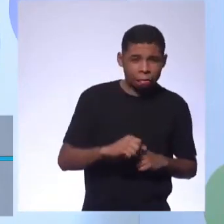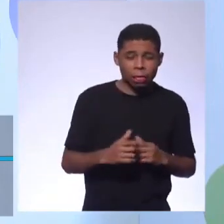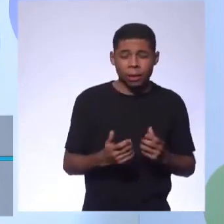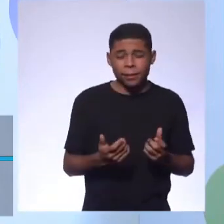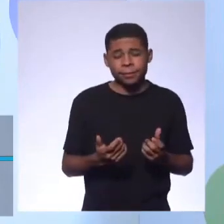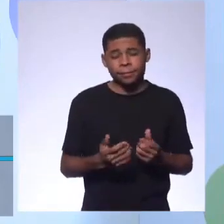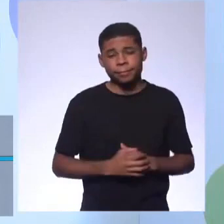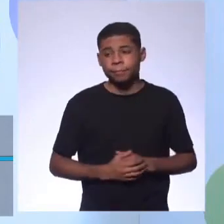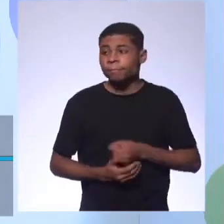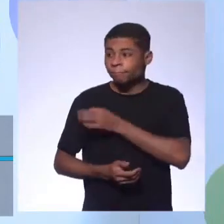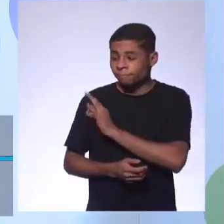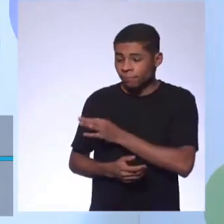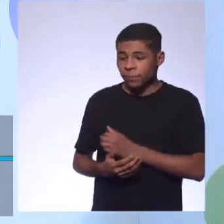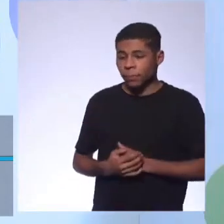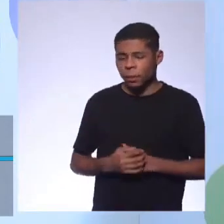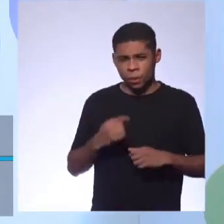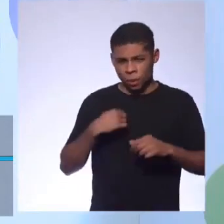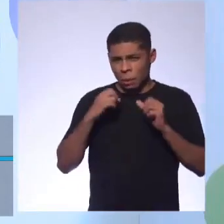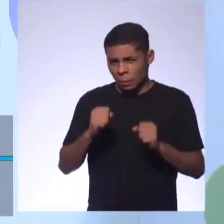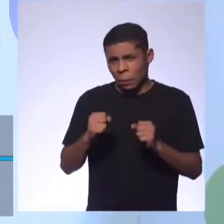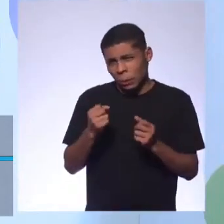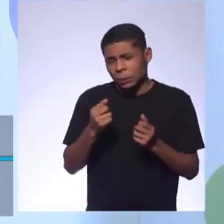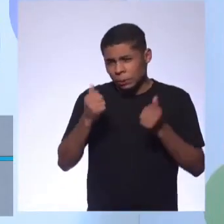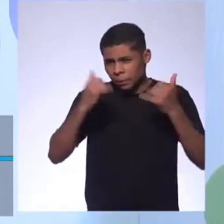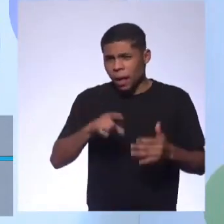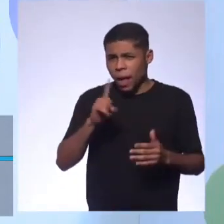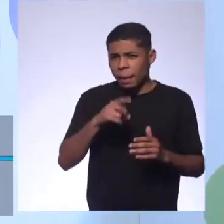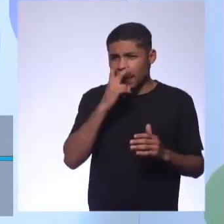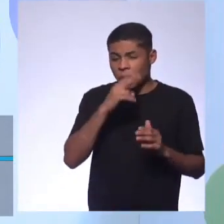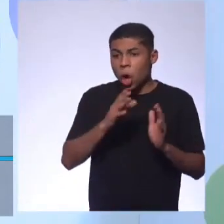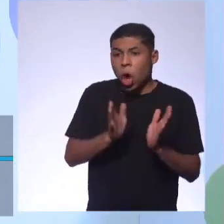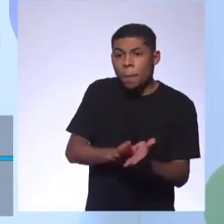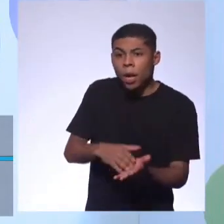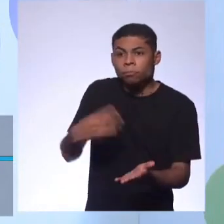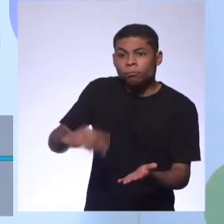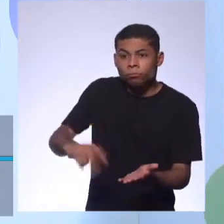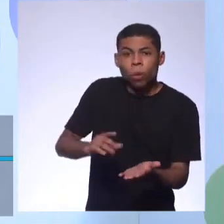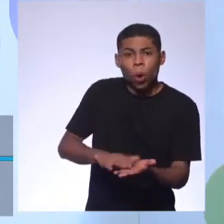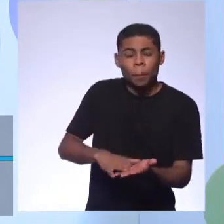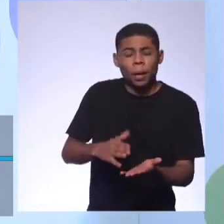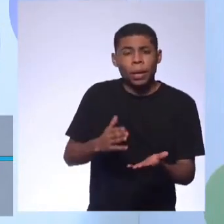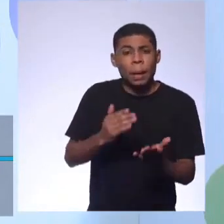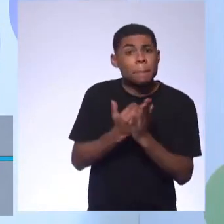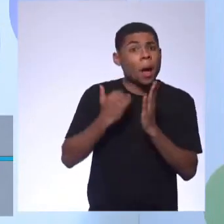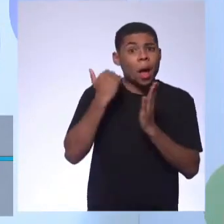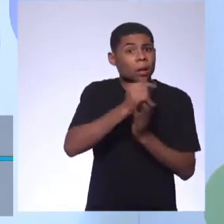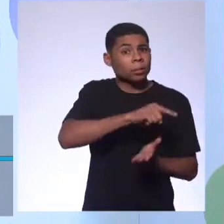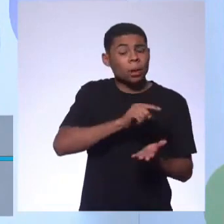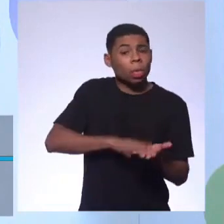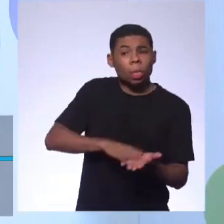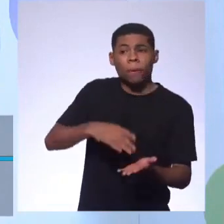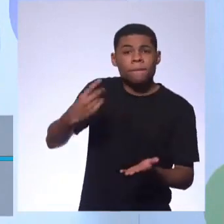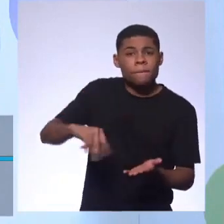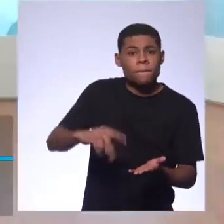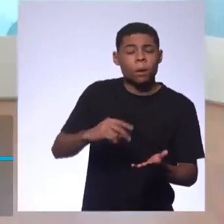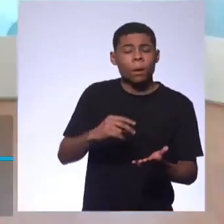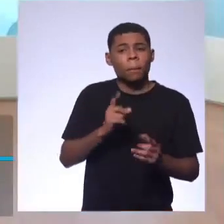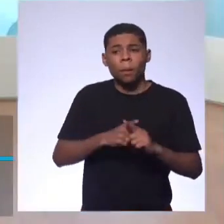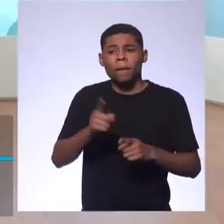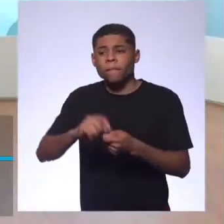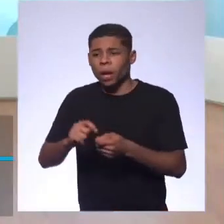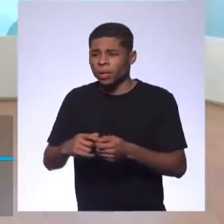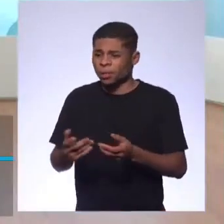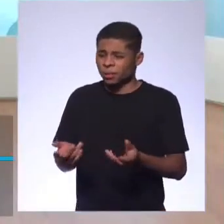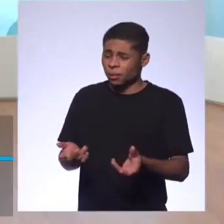assim, que é muito mais cobrança do que aquilo que realmente se faz, né? Muito